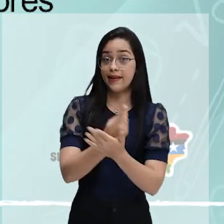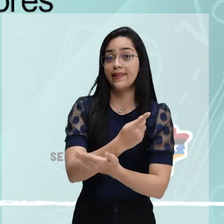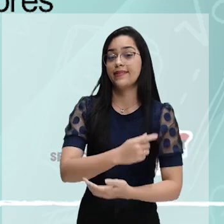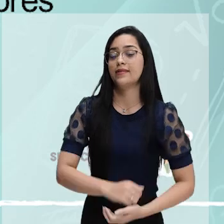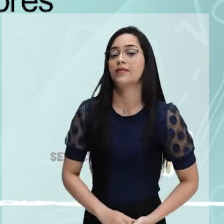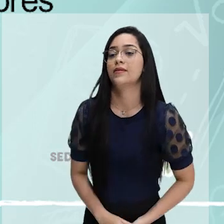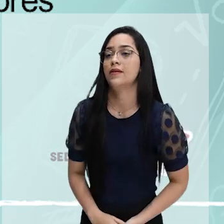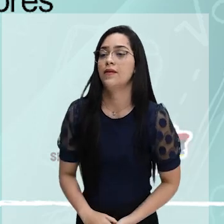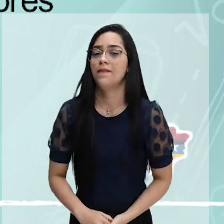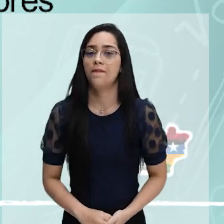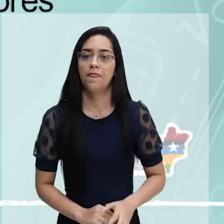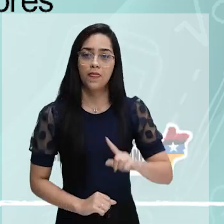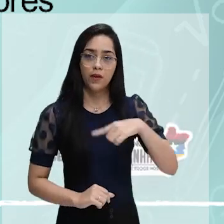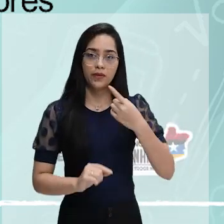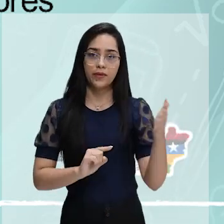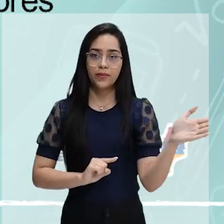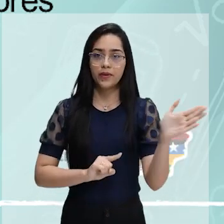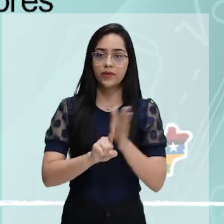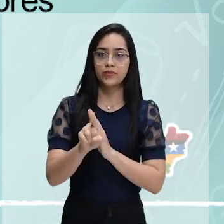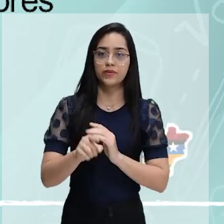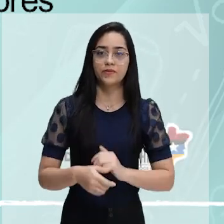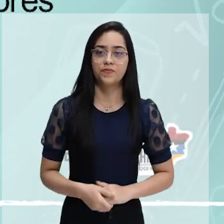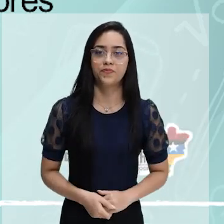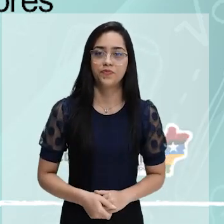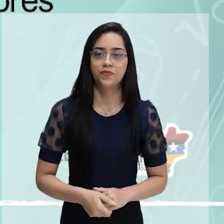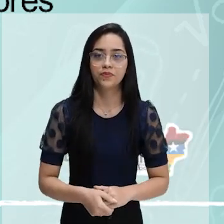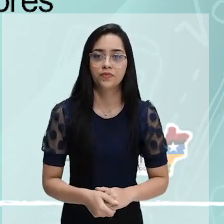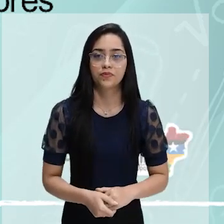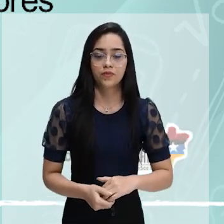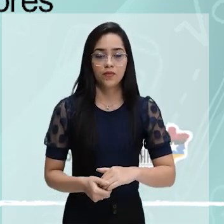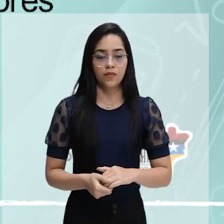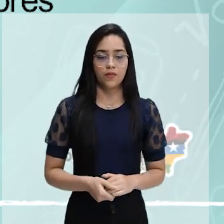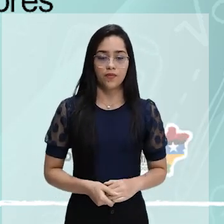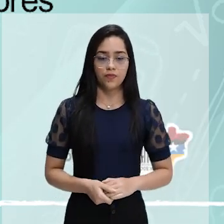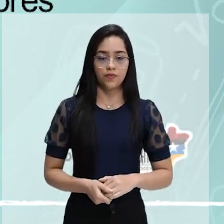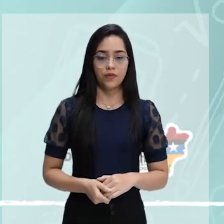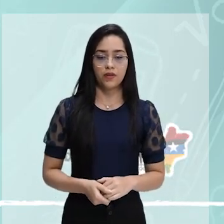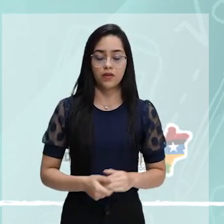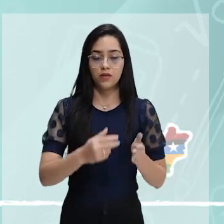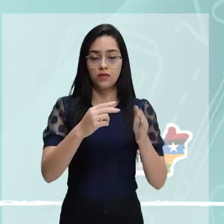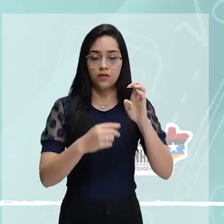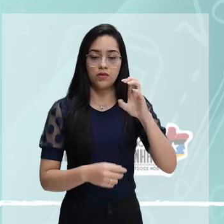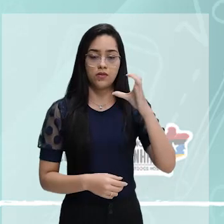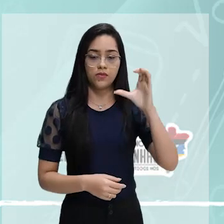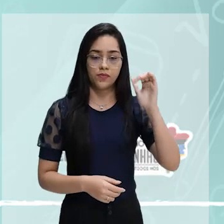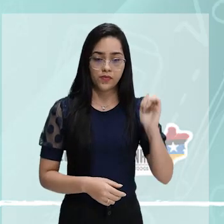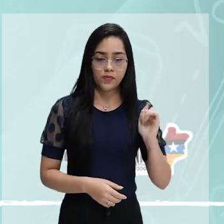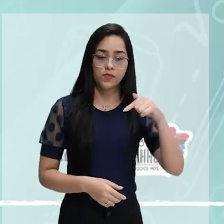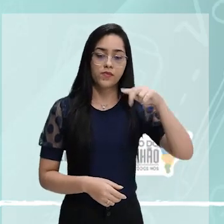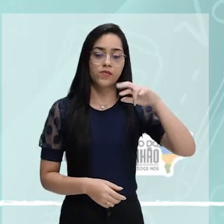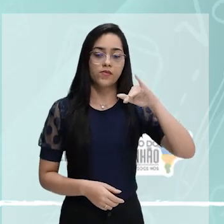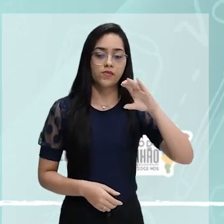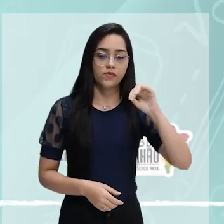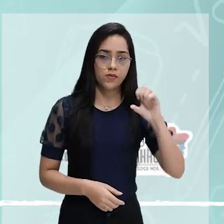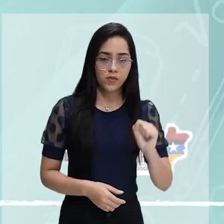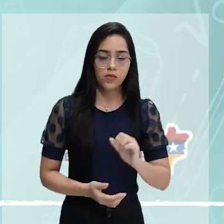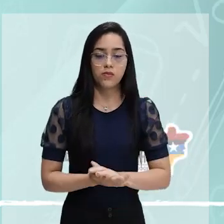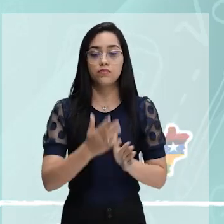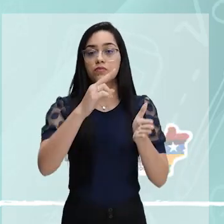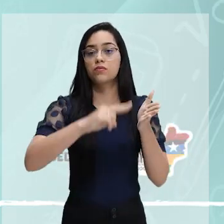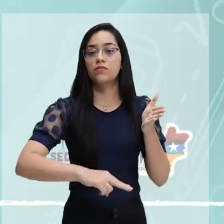incorreta. Próxima questão. Essa de Queiroz afirmava: o realismo é